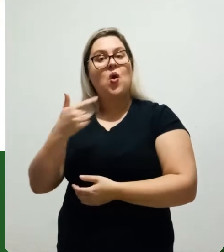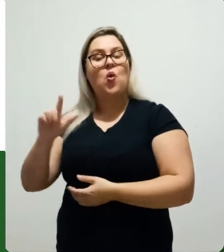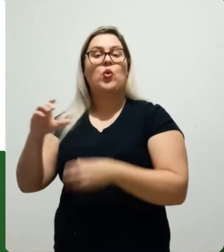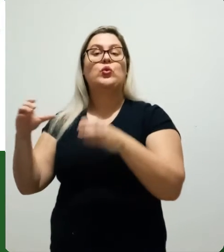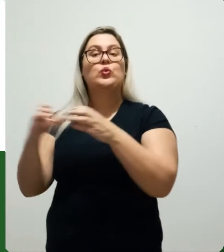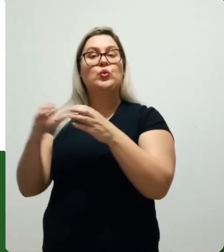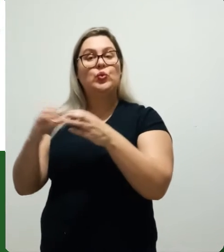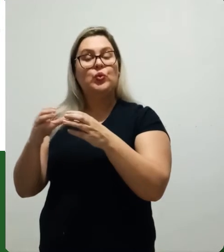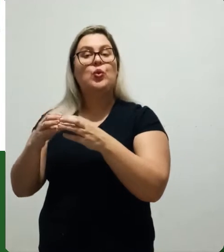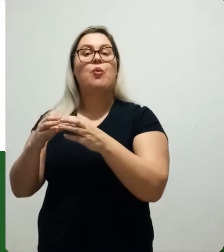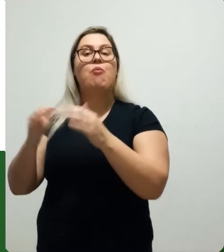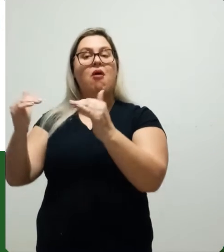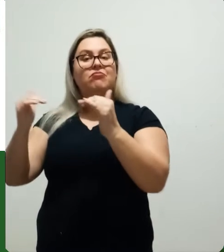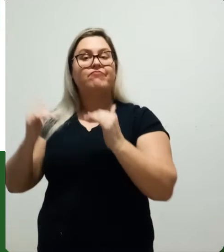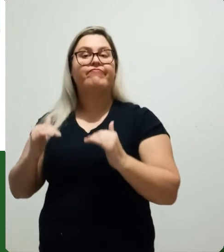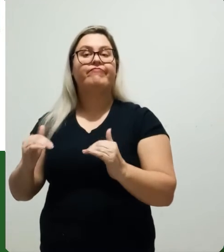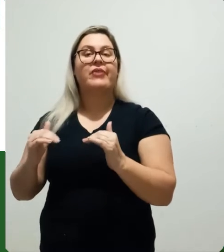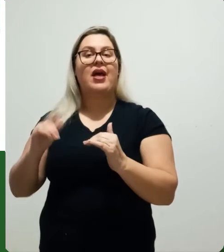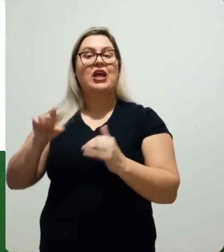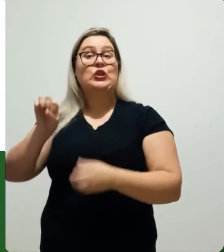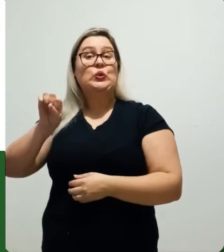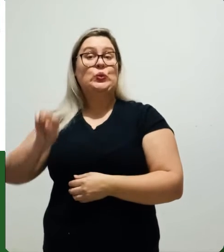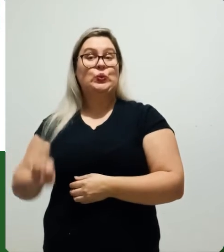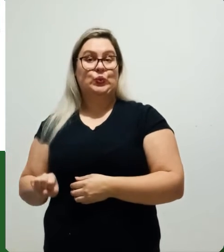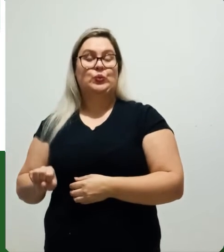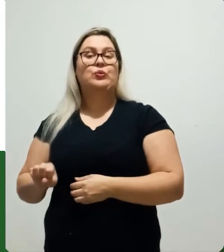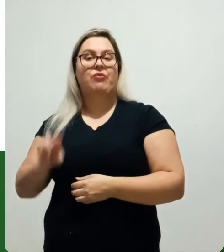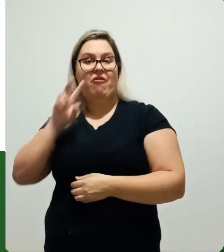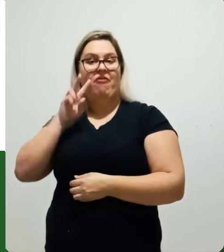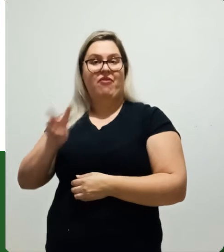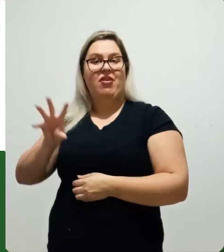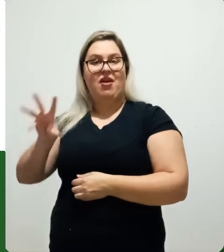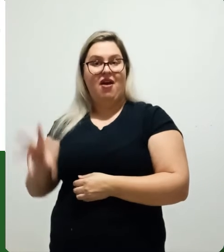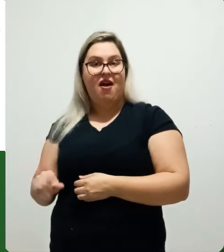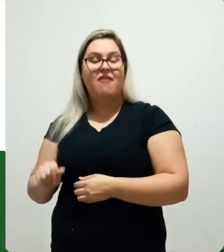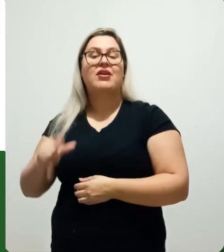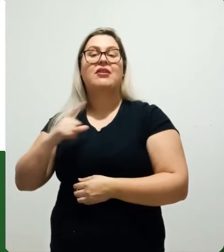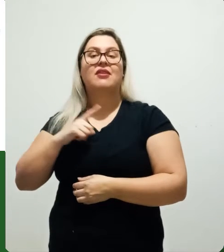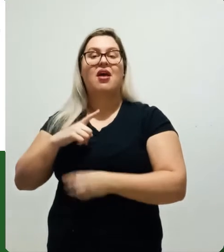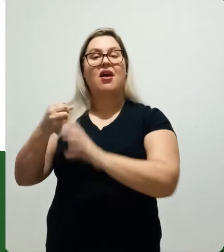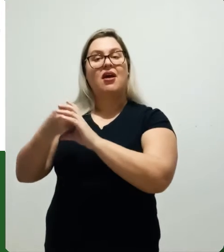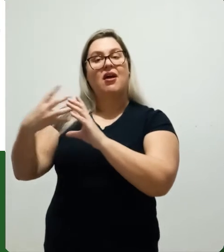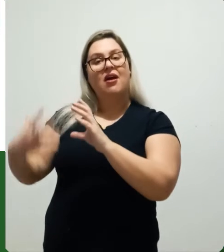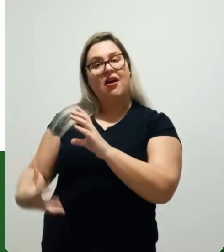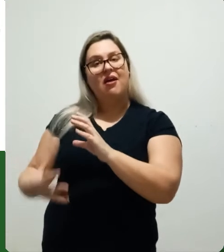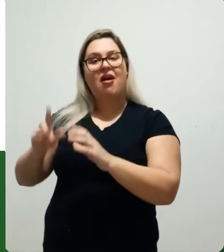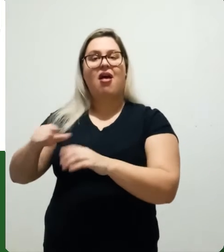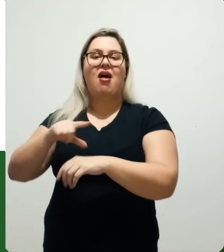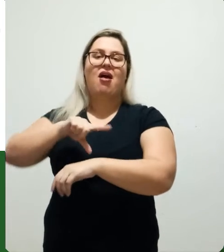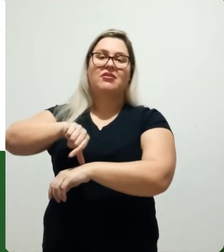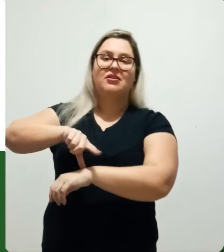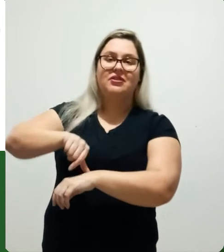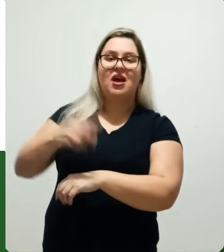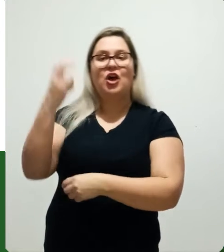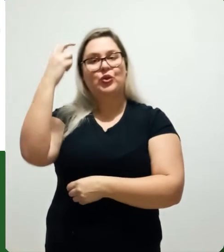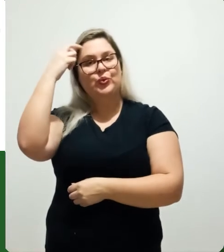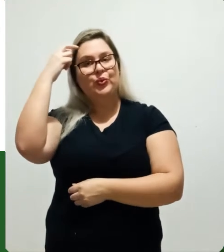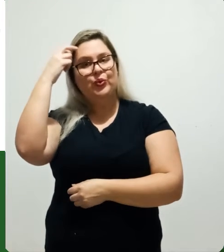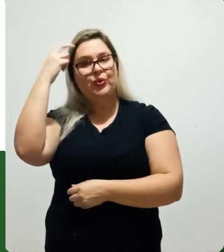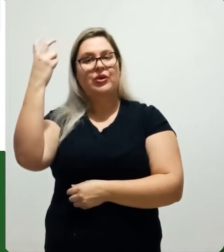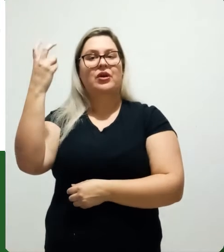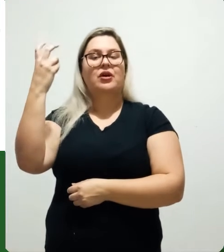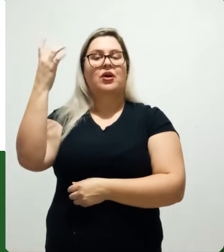os grupos bantus ou bantus são subgrupos mais ao sul, né? Vocês veem, são descritos como mais